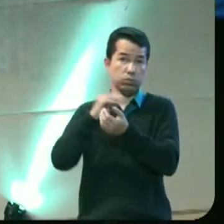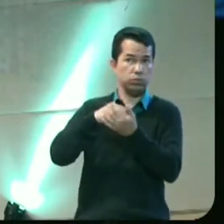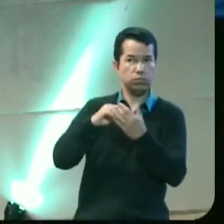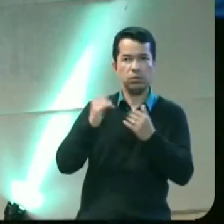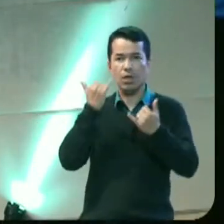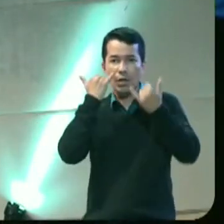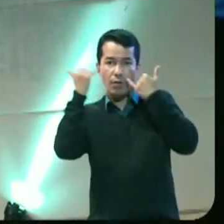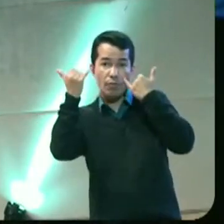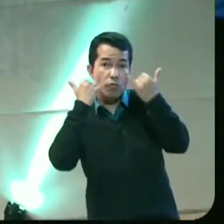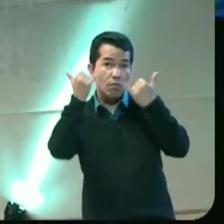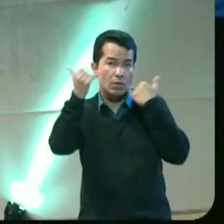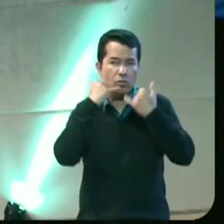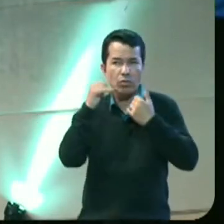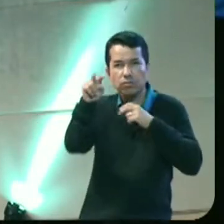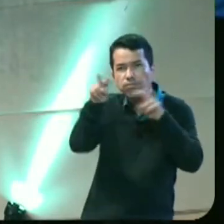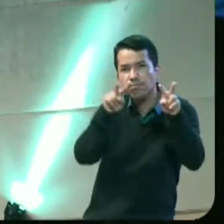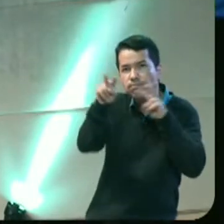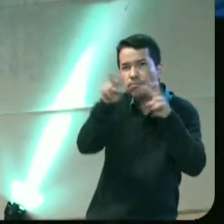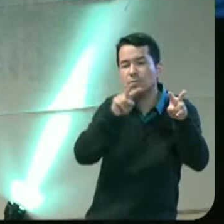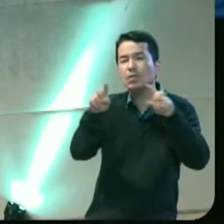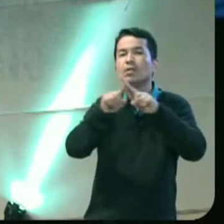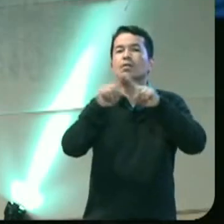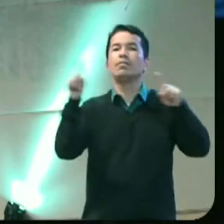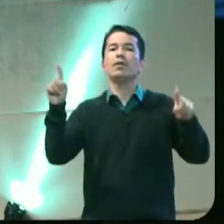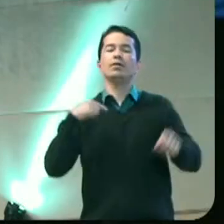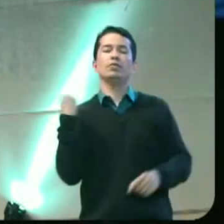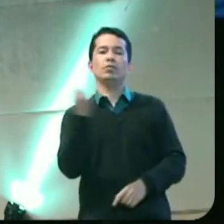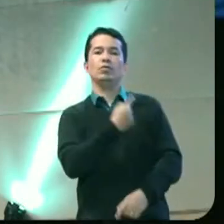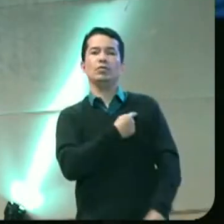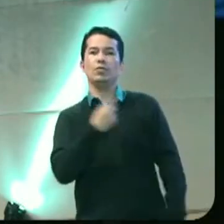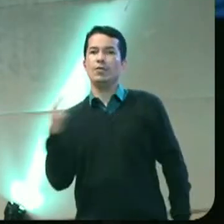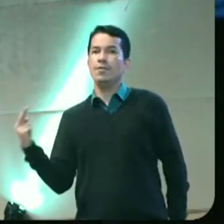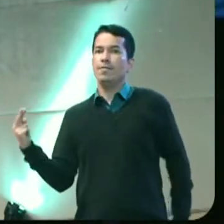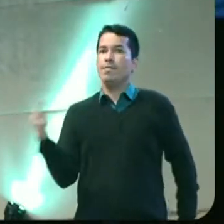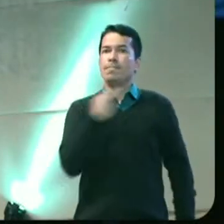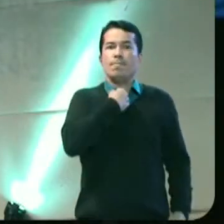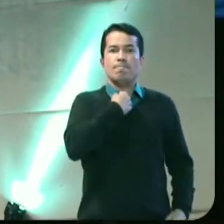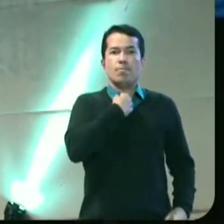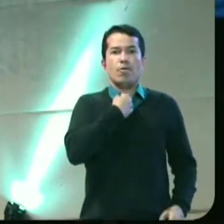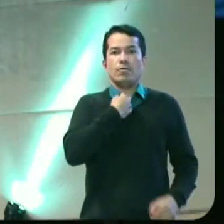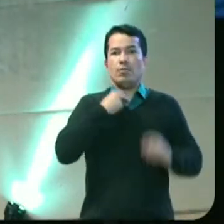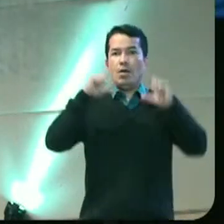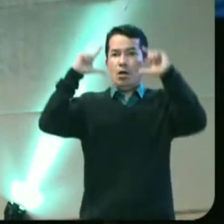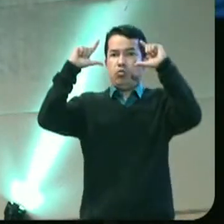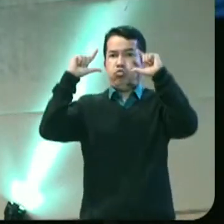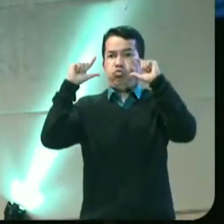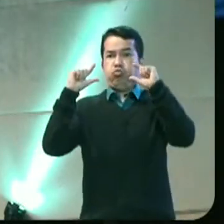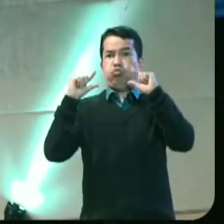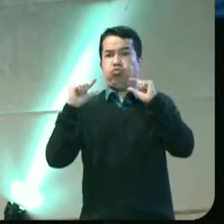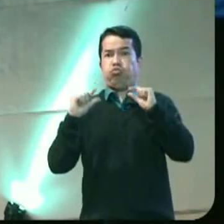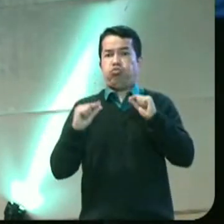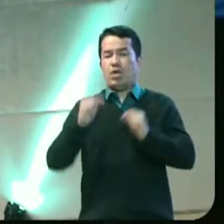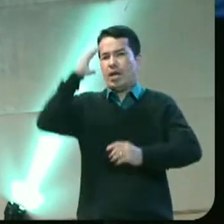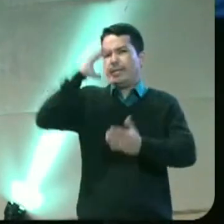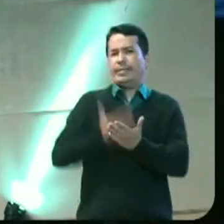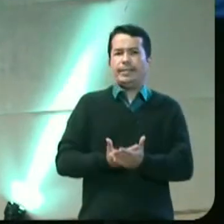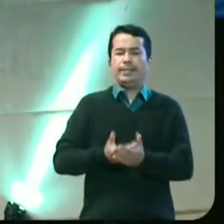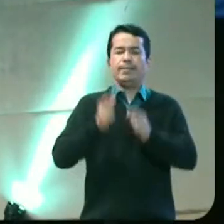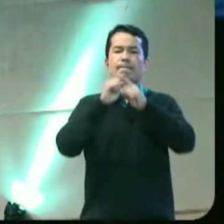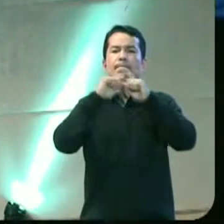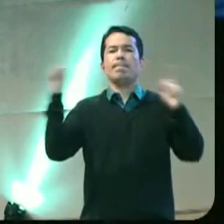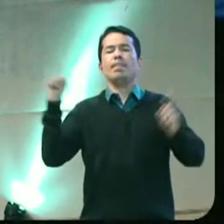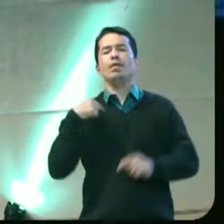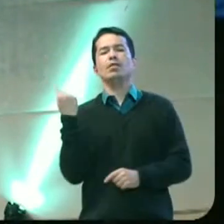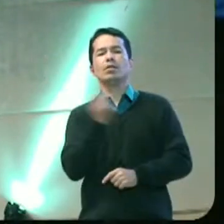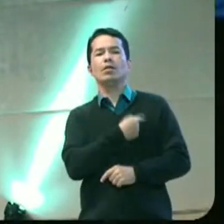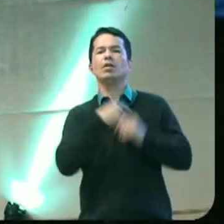informações, mas isso não pode apagar a nossa fé, Isso não pode tirar os nossos olhos